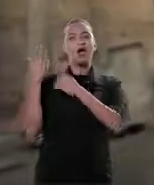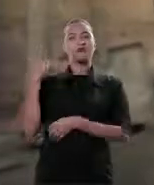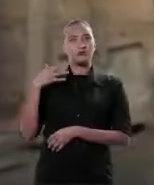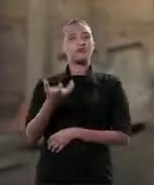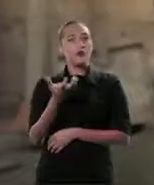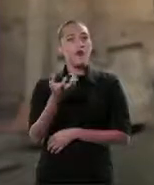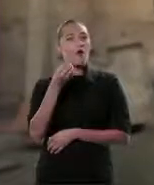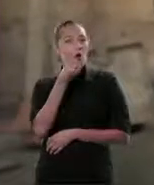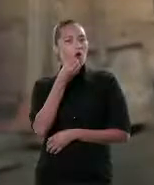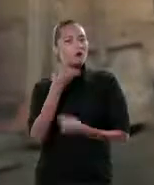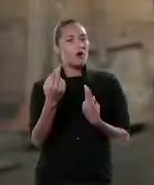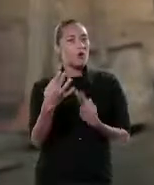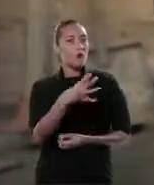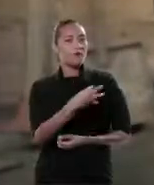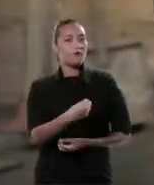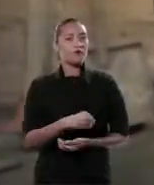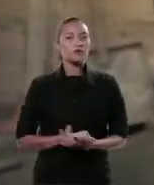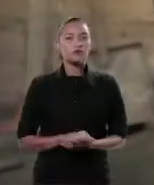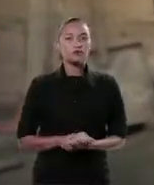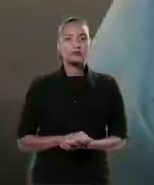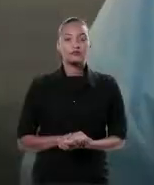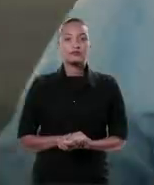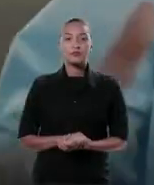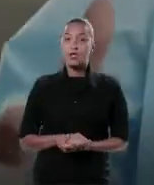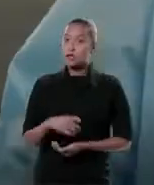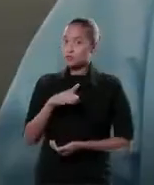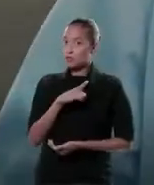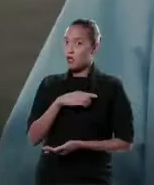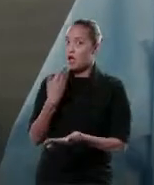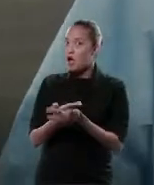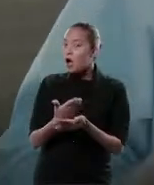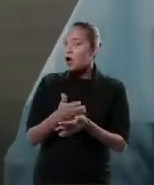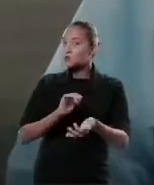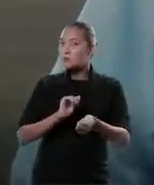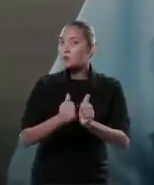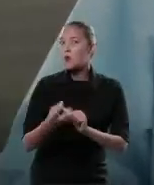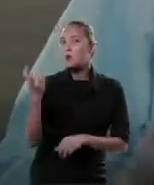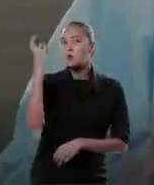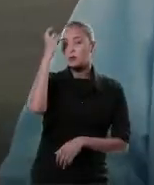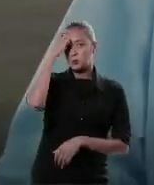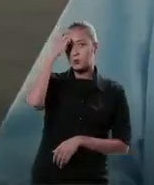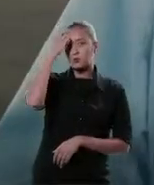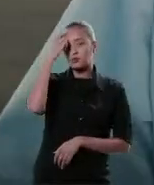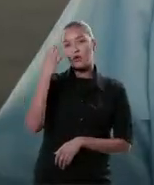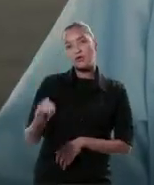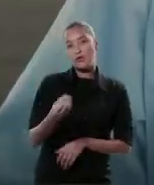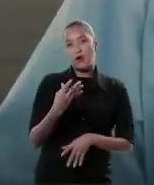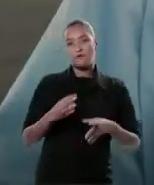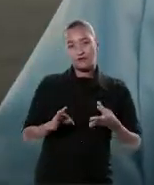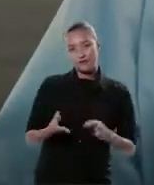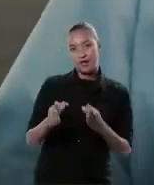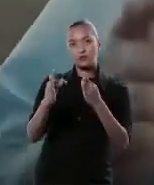de ter tido uma oportunidade como essa que meu filho está tendo. Gostaria. Oferecer aula, esporte, cultura e